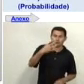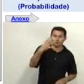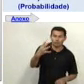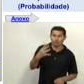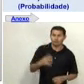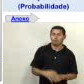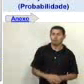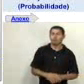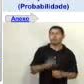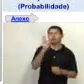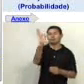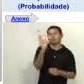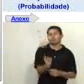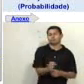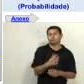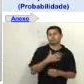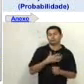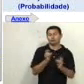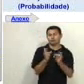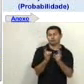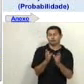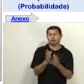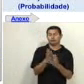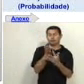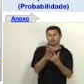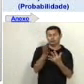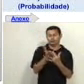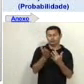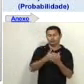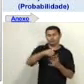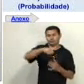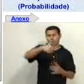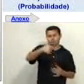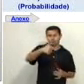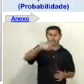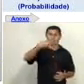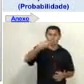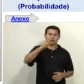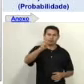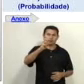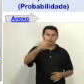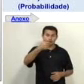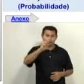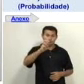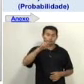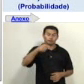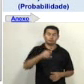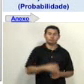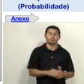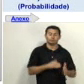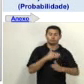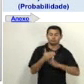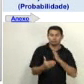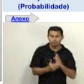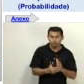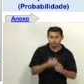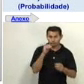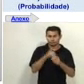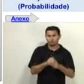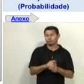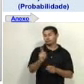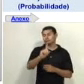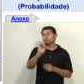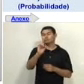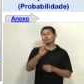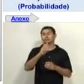27,34, que é a probabilidade das minhas vendas estarem entre 12 e 15 mil. Como o exercício pede toda essa área aqui, não